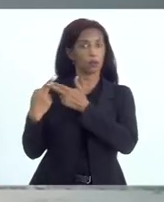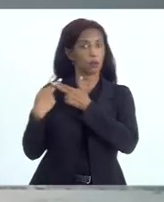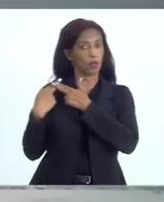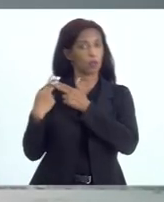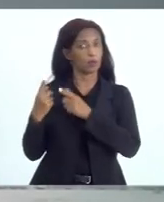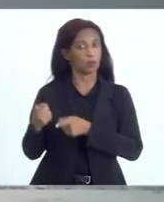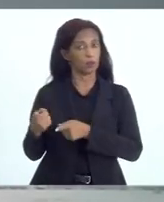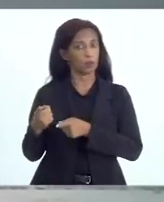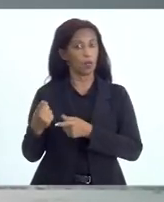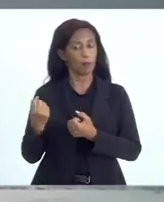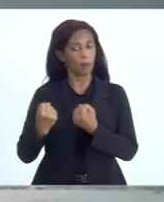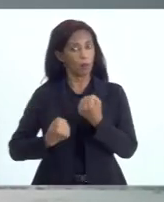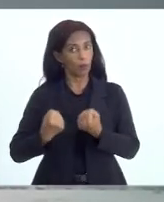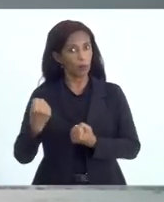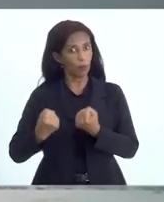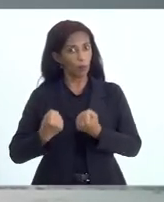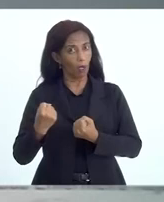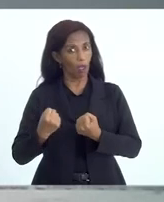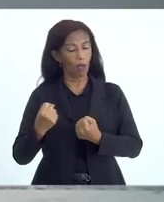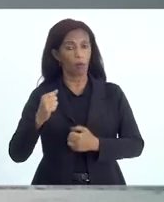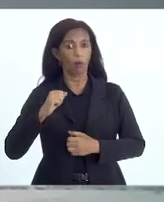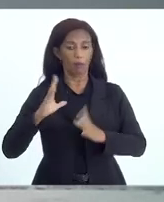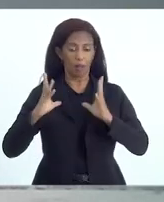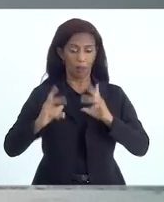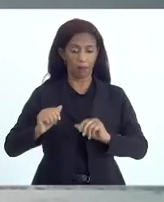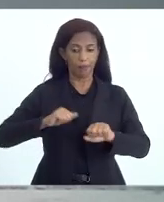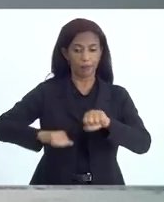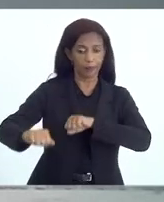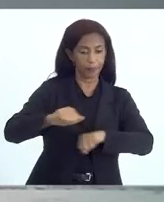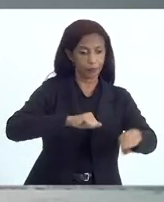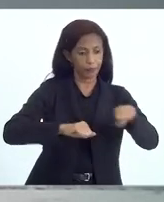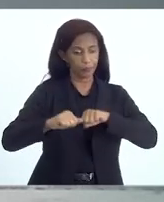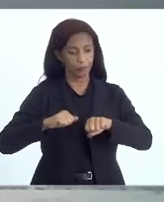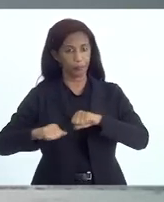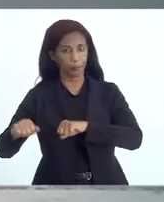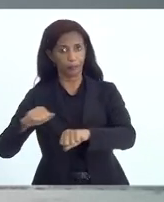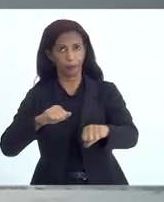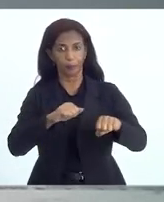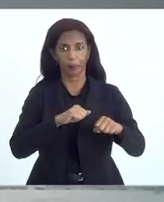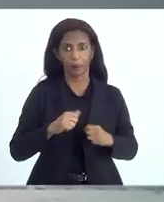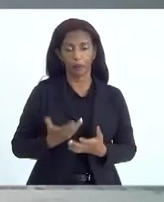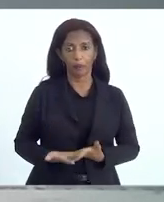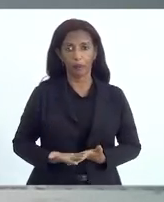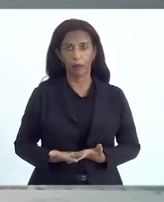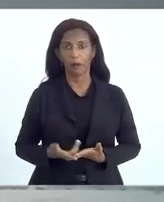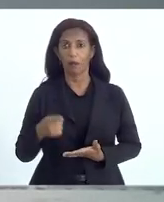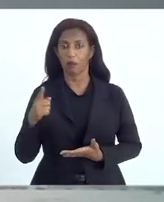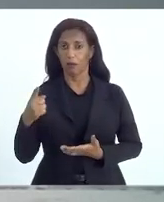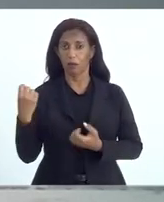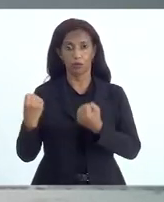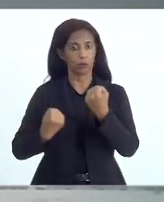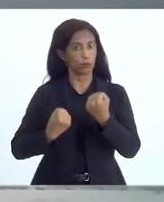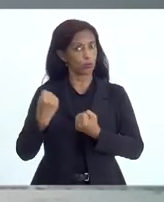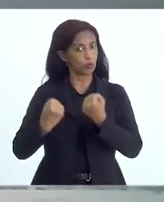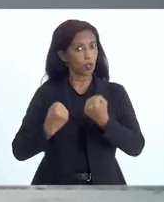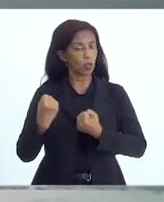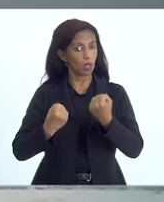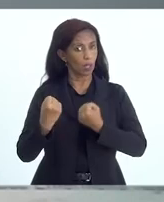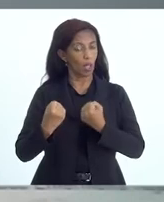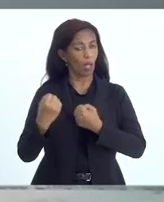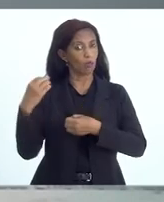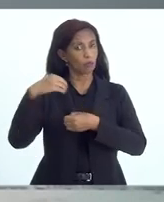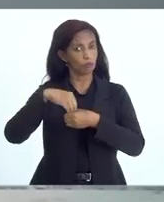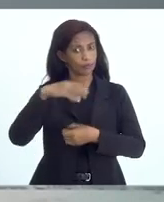pela pela viatura né pela limpeza pela até condução das viaturas na